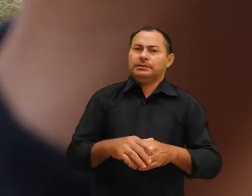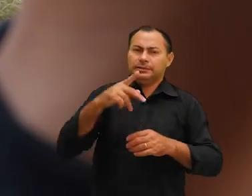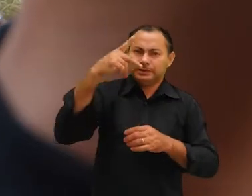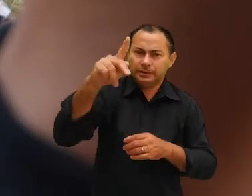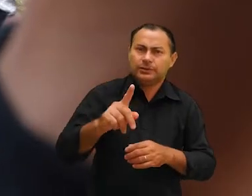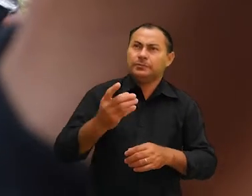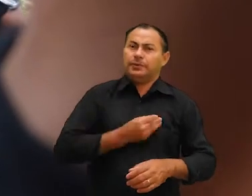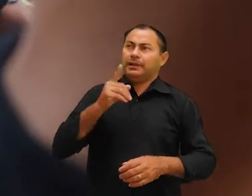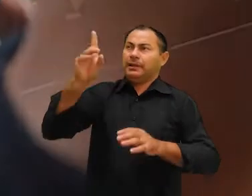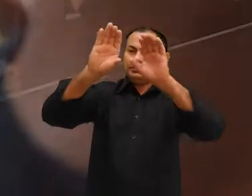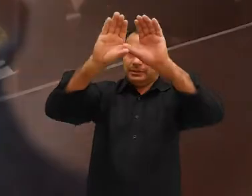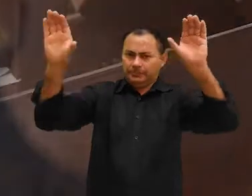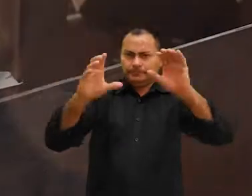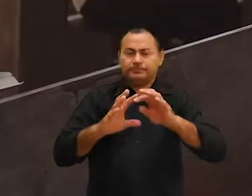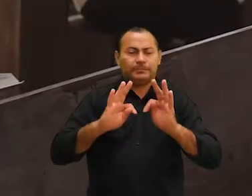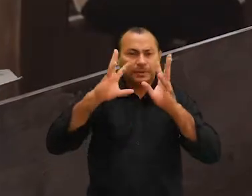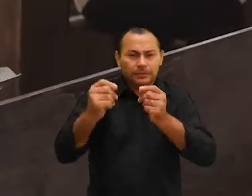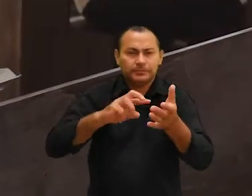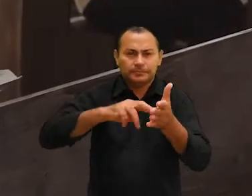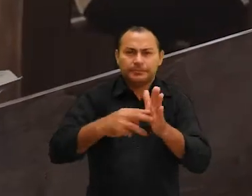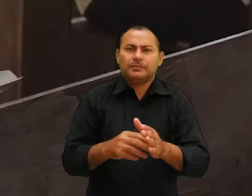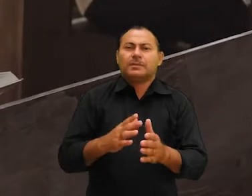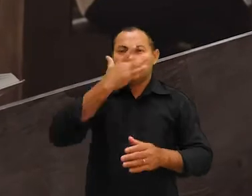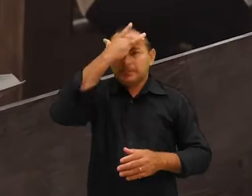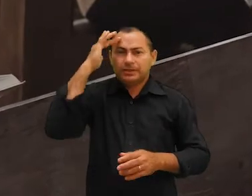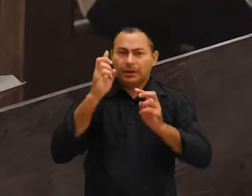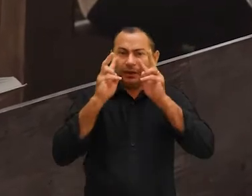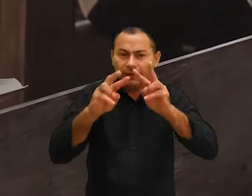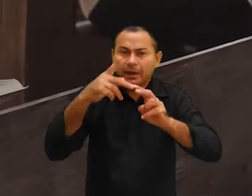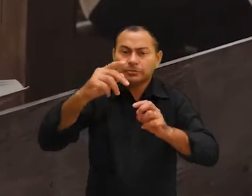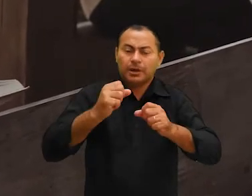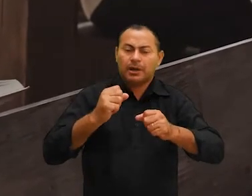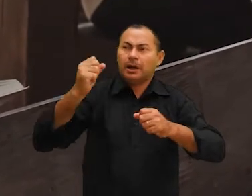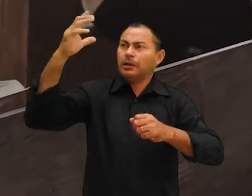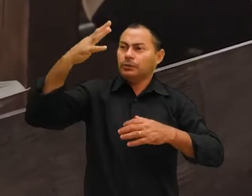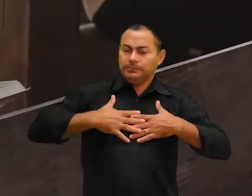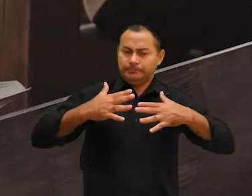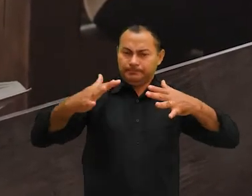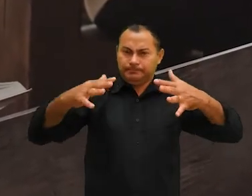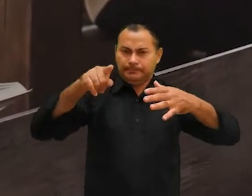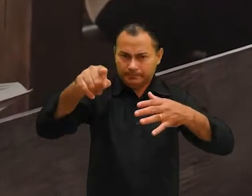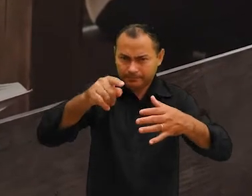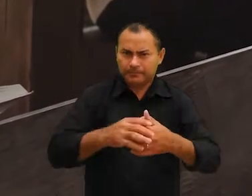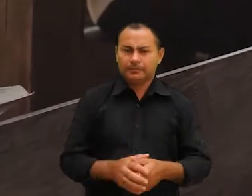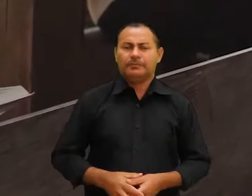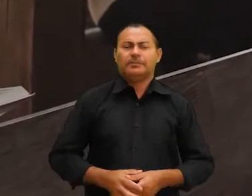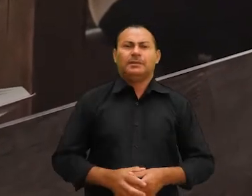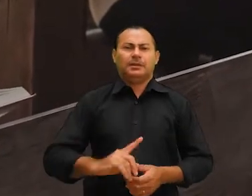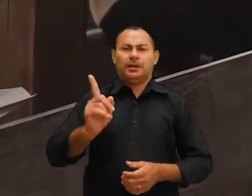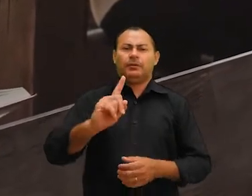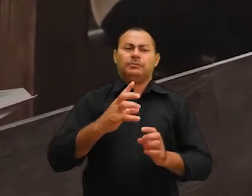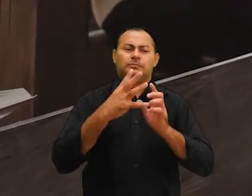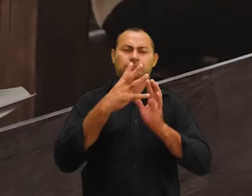vocês que está nos céus vos isso tudo quer dizer que quando as pessoas virem a sua luz brilhando e vocês